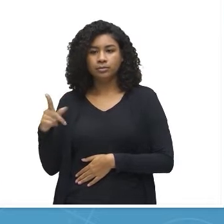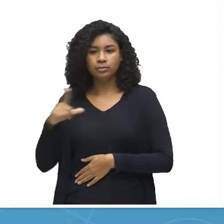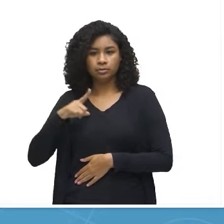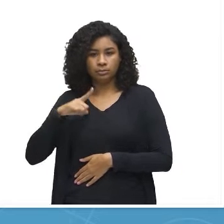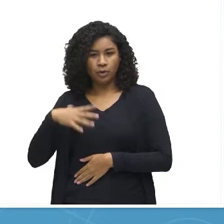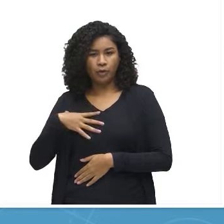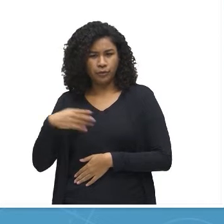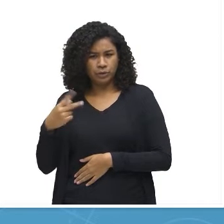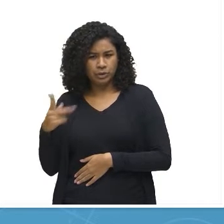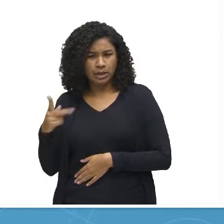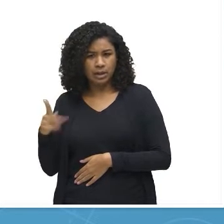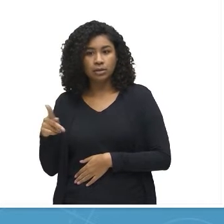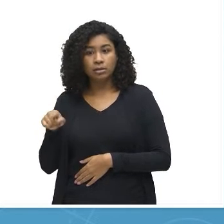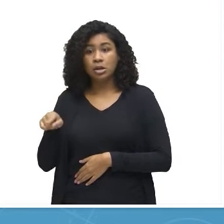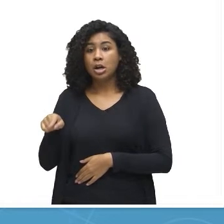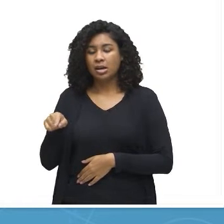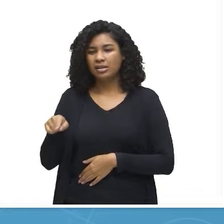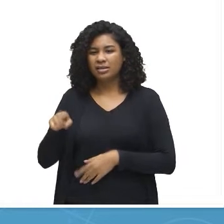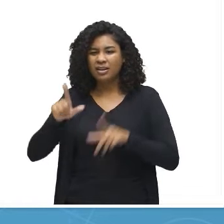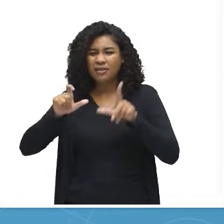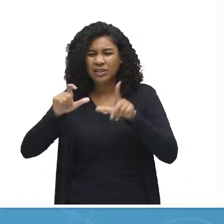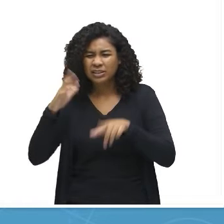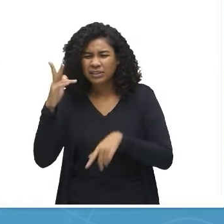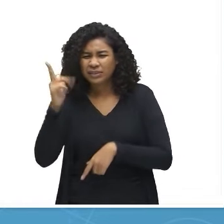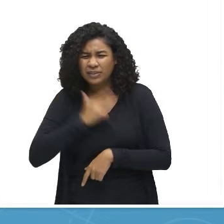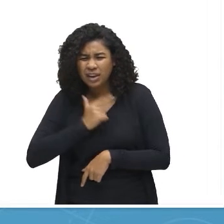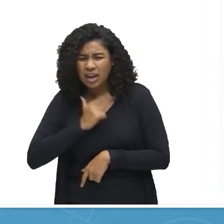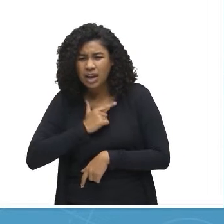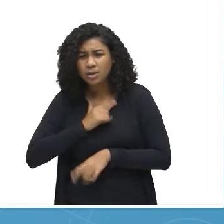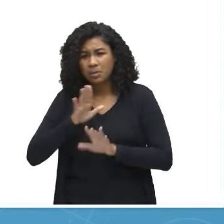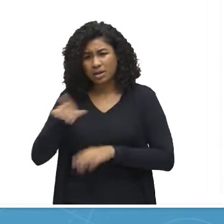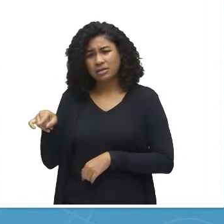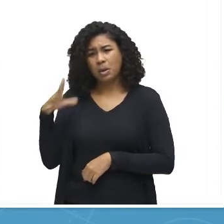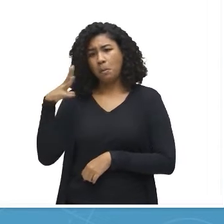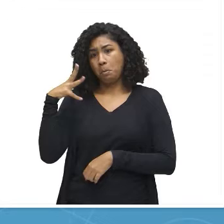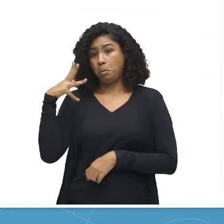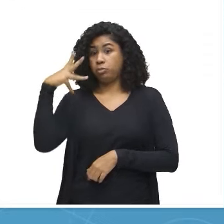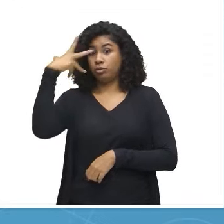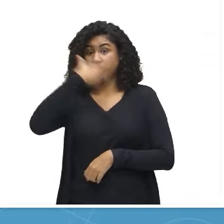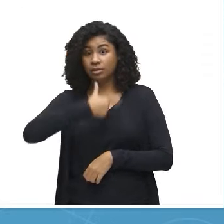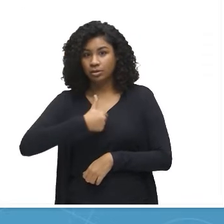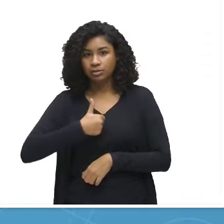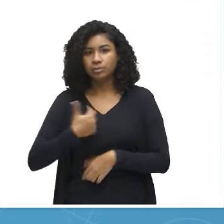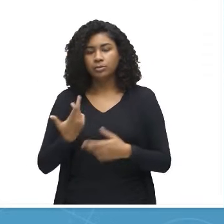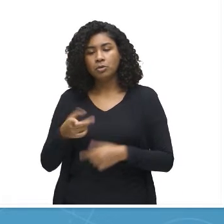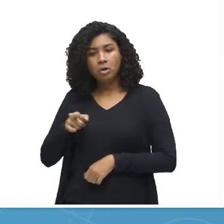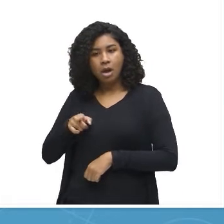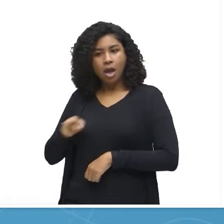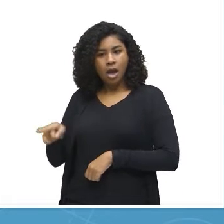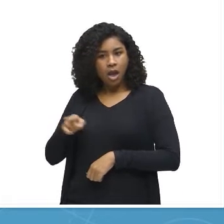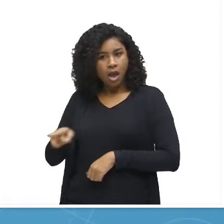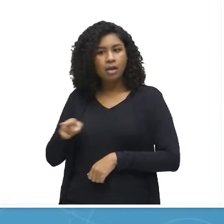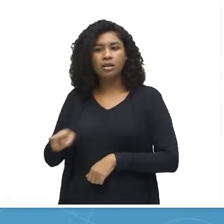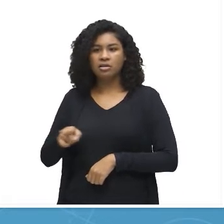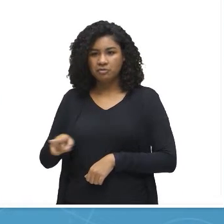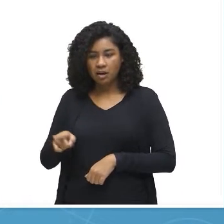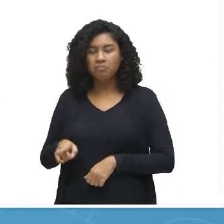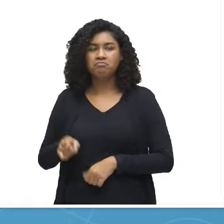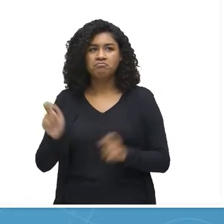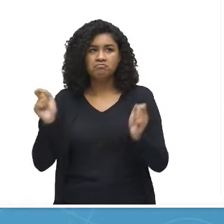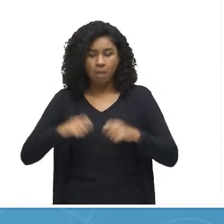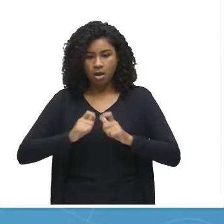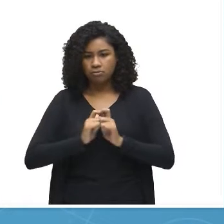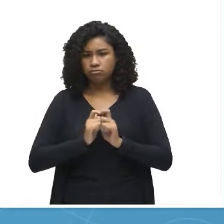feio, mas ele era um cara bonitão, tá, galera? O Carlos Magno. Então, o Carlos Magno, ele vai ter uma meta